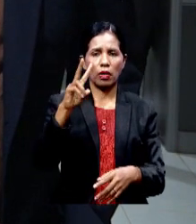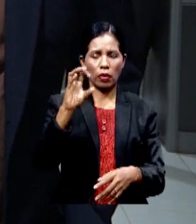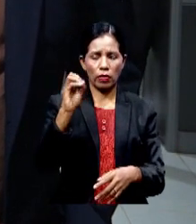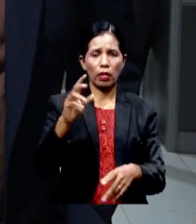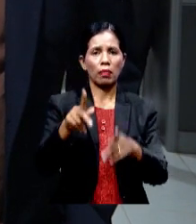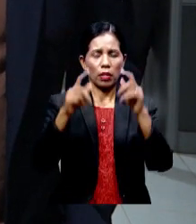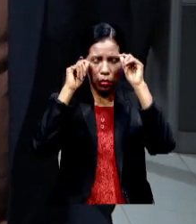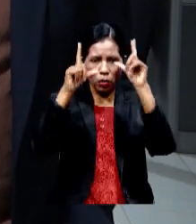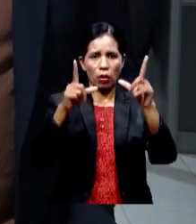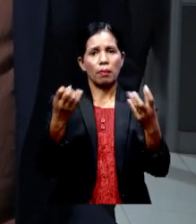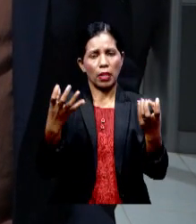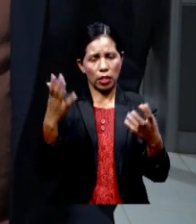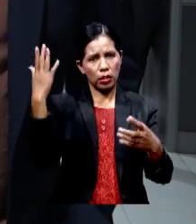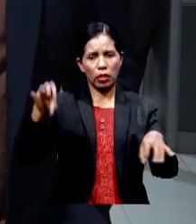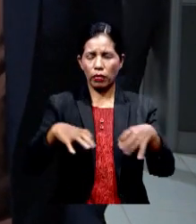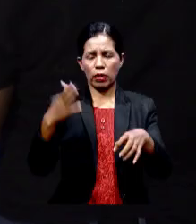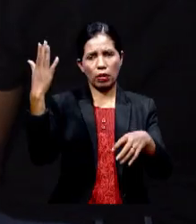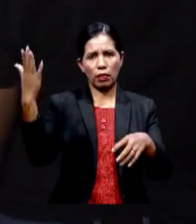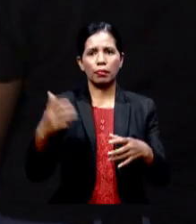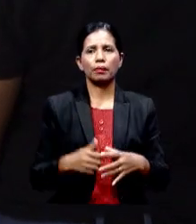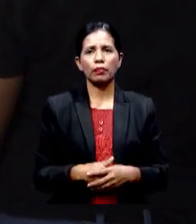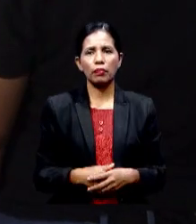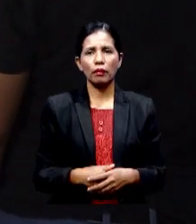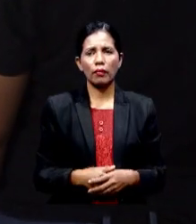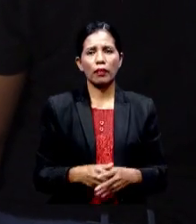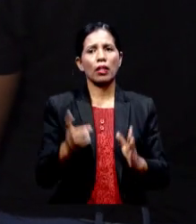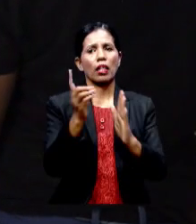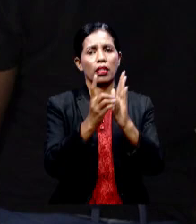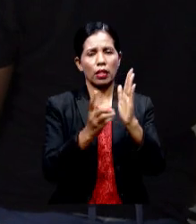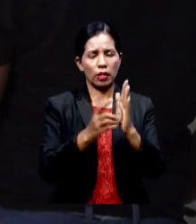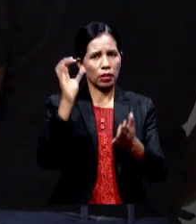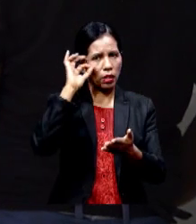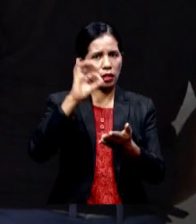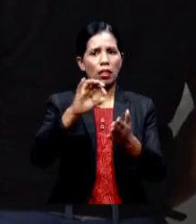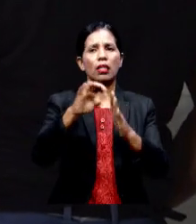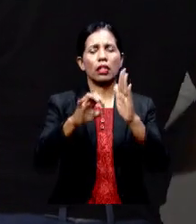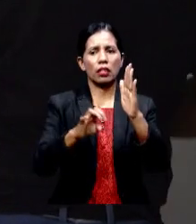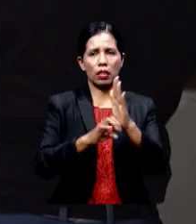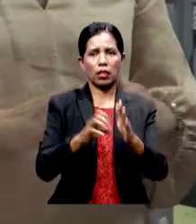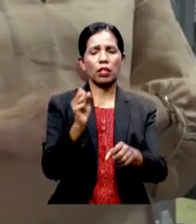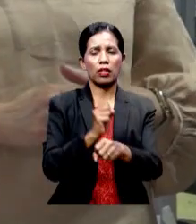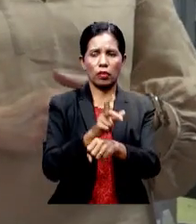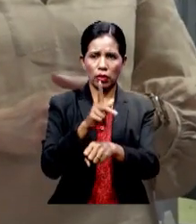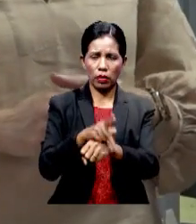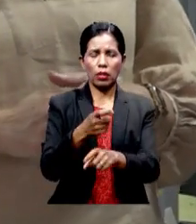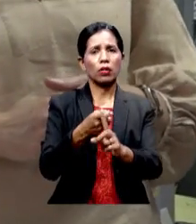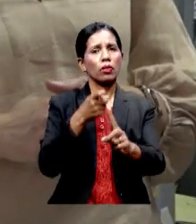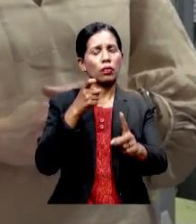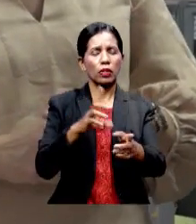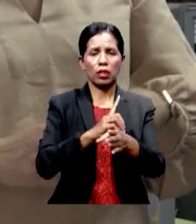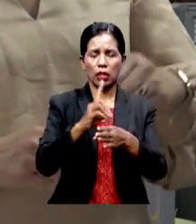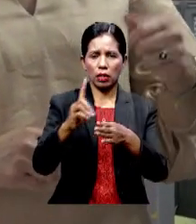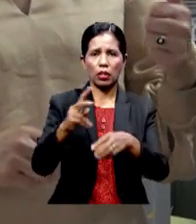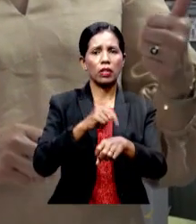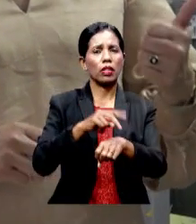na ba. Depois e da tama que é Western Australia. Ter dado o secretário de Estado de Formação Profissional e Emprego, lhe russe Direção Nacional